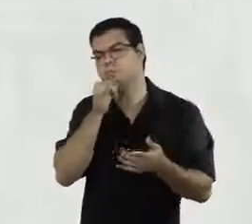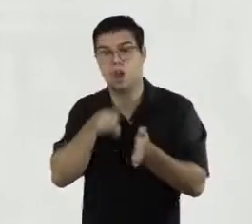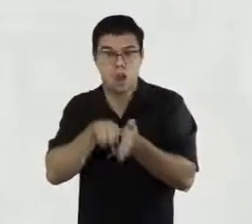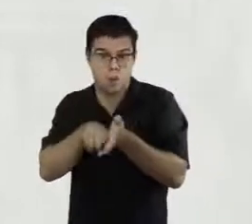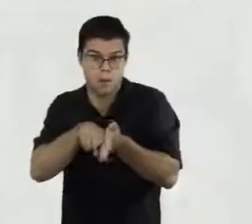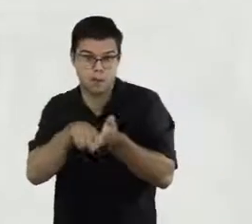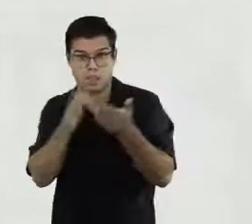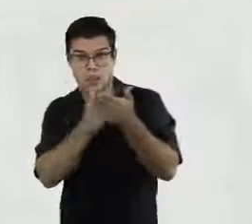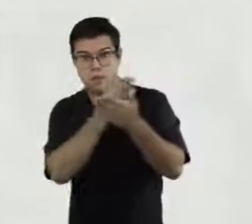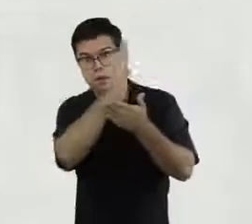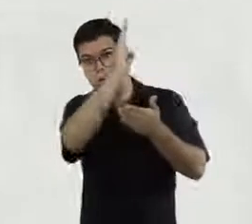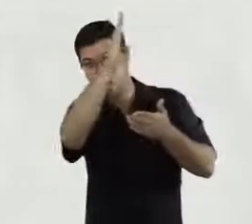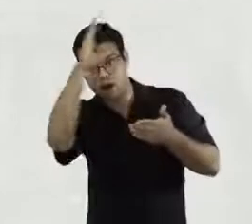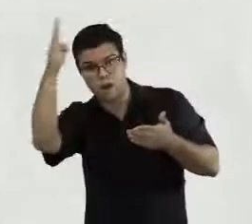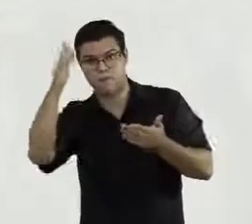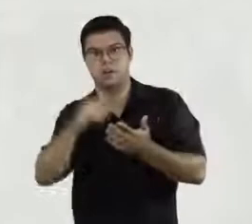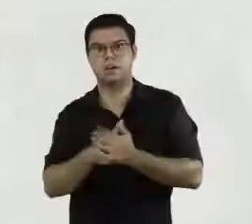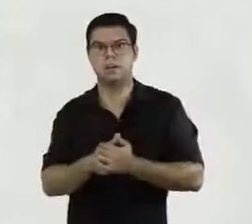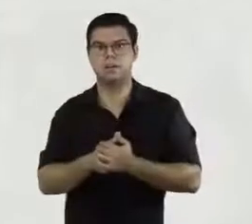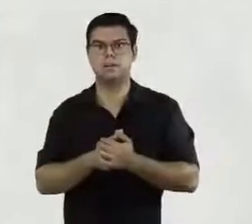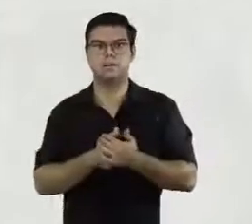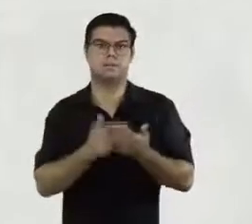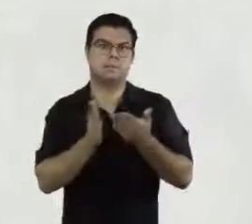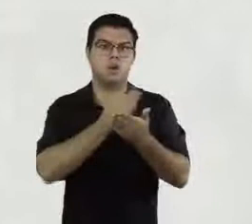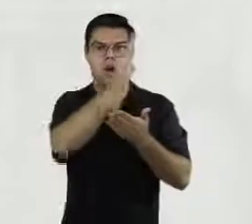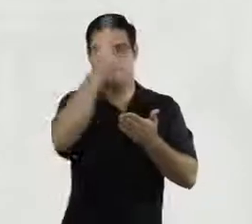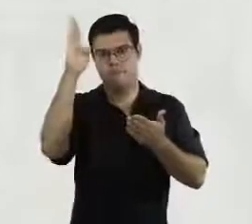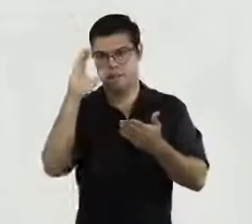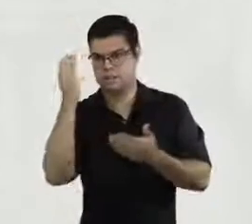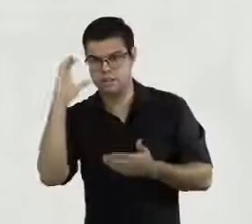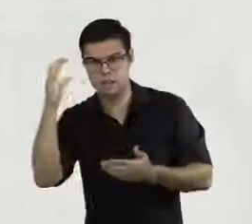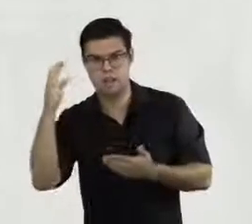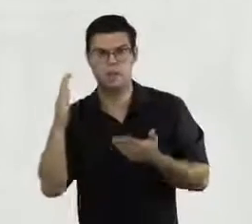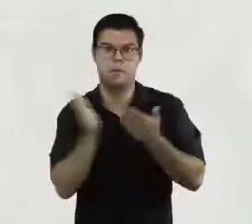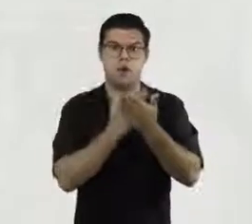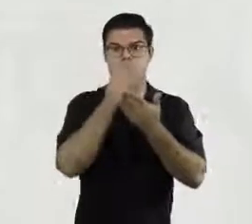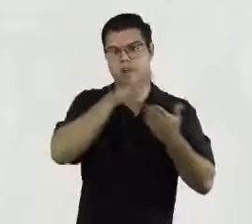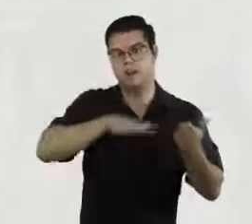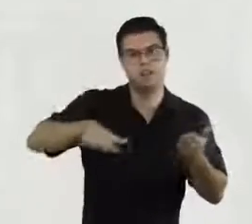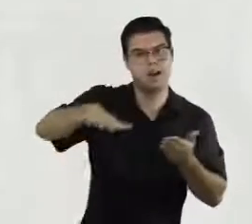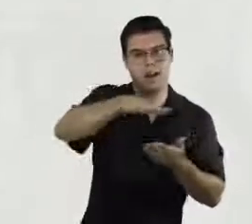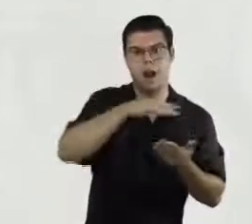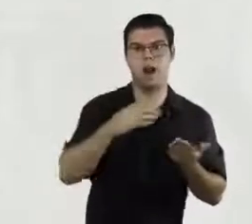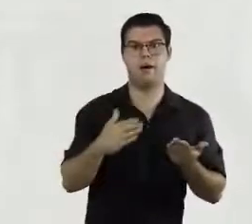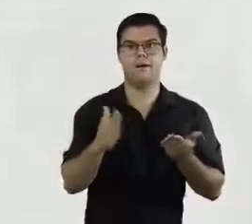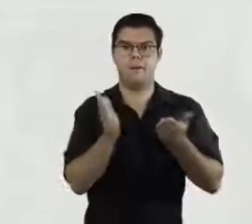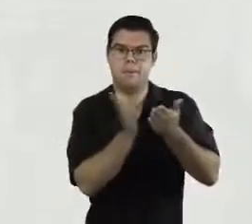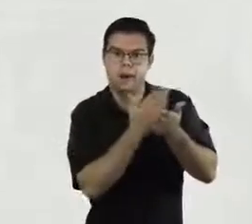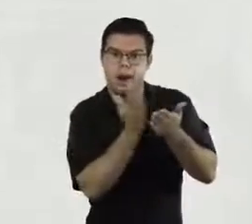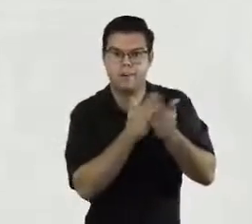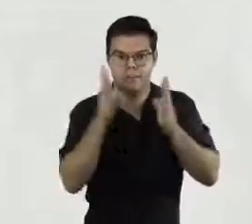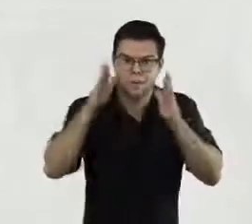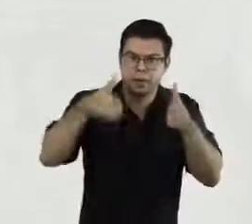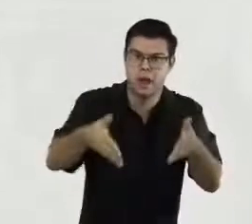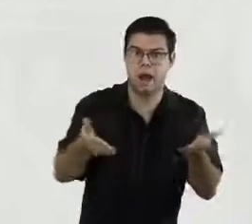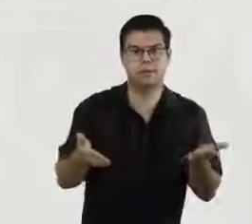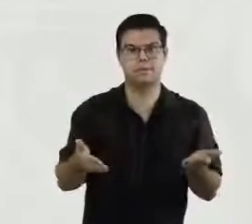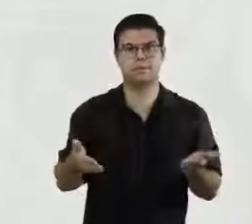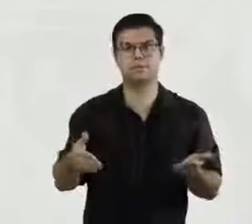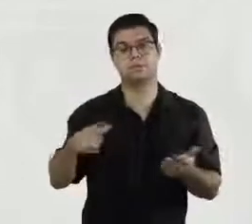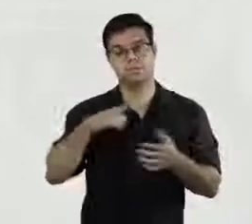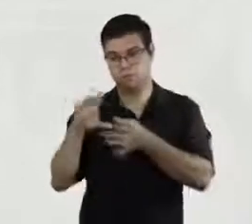bibliográfica, seleção bibliográfica, bibliografia científica, bibliografia geral, bibliografia especializada. É